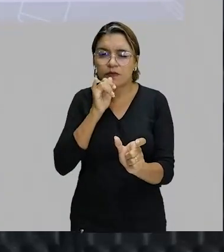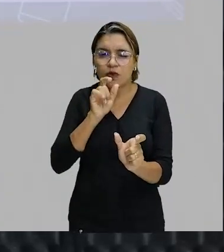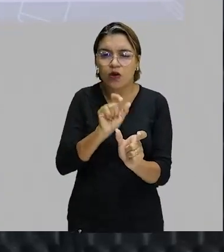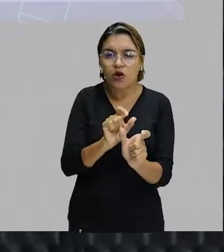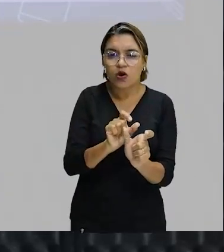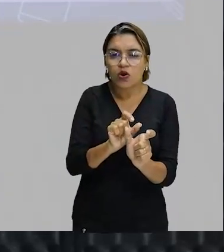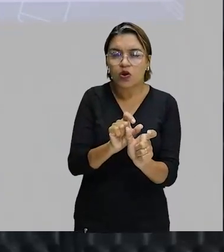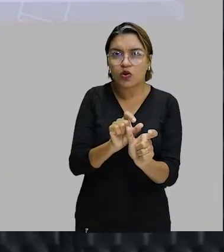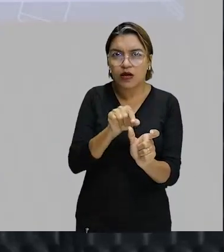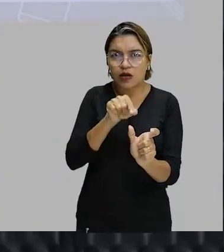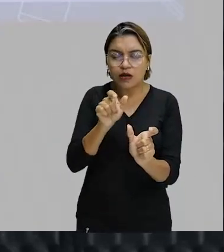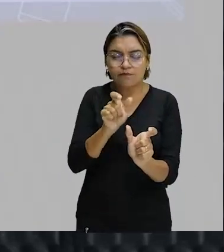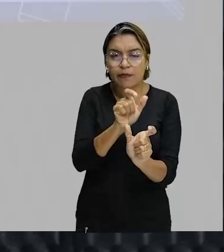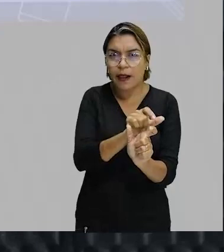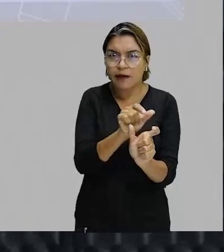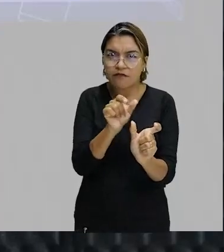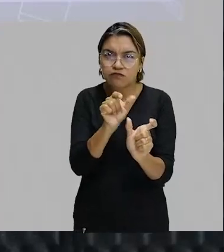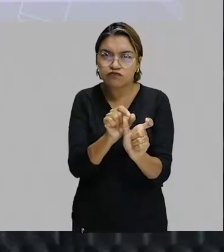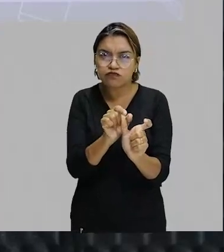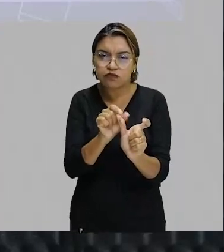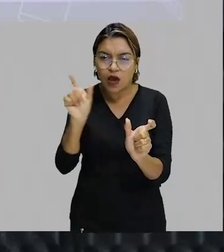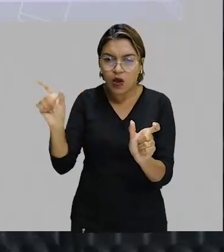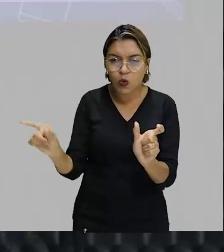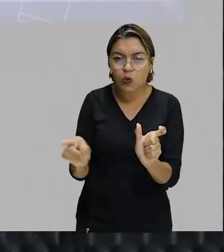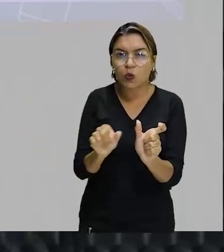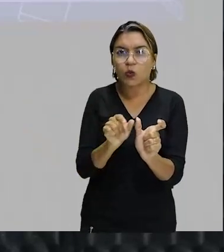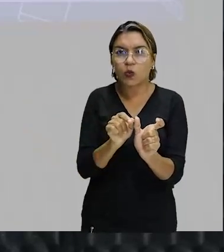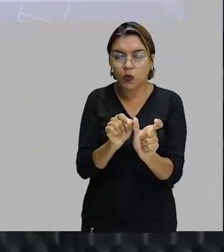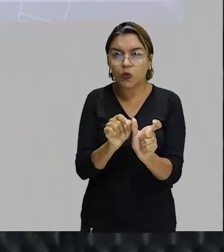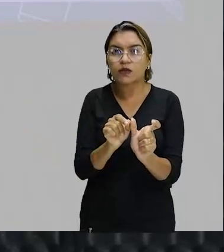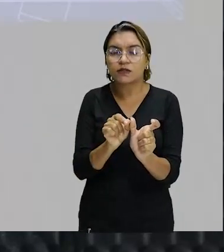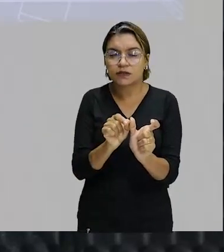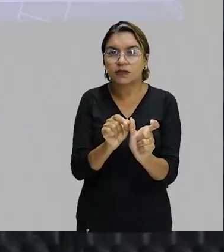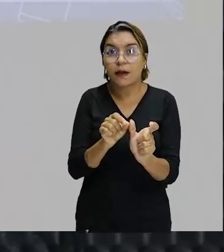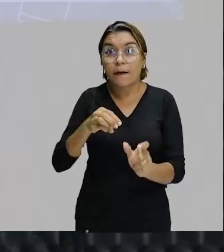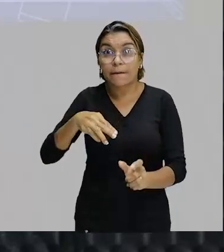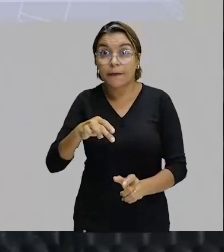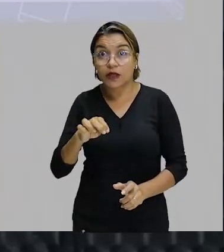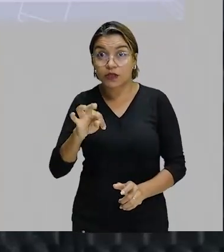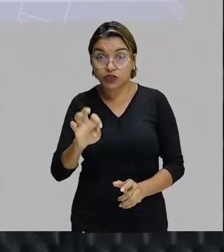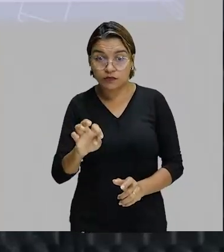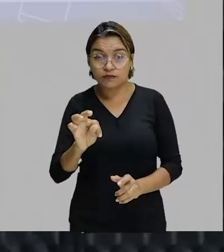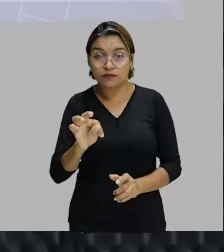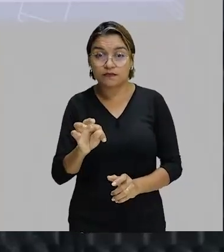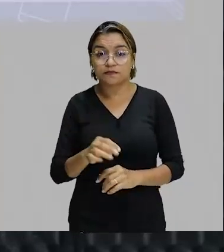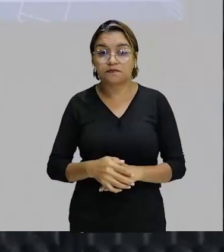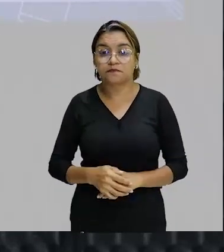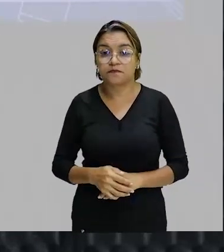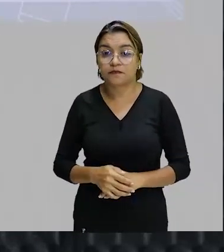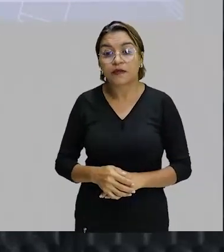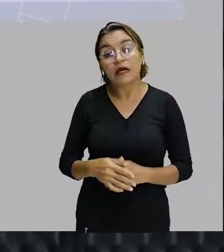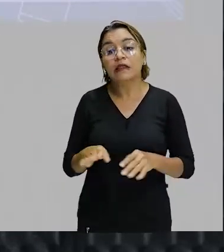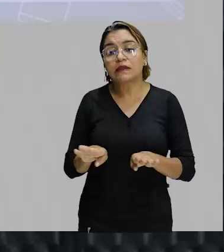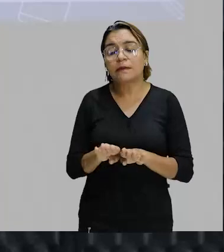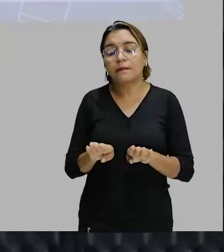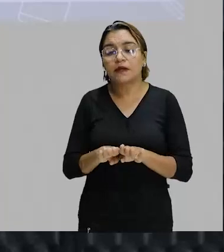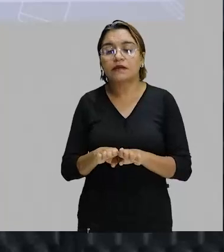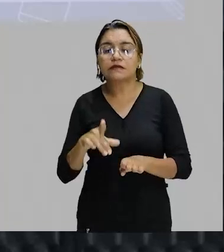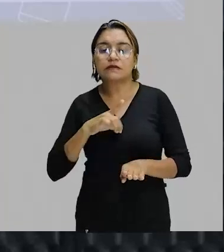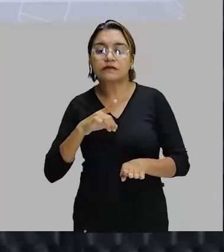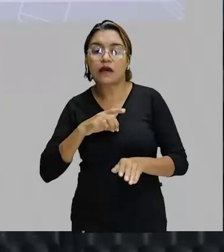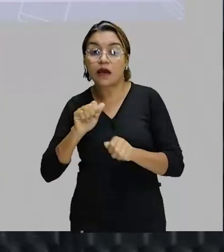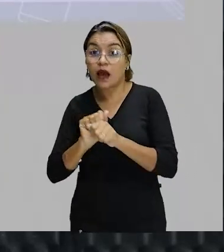em português vão também ser concluídas com o sufixo mente. Existem, porém, alguns advérbios